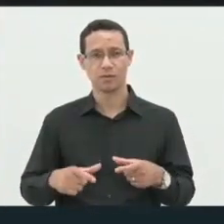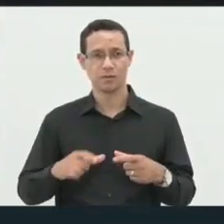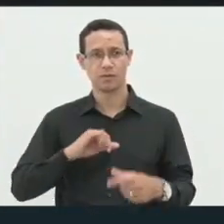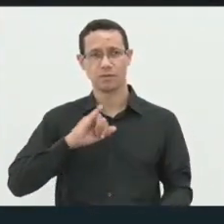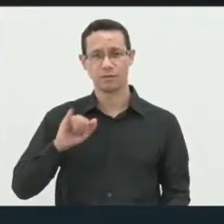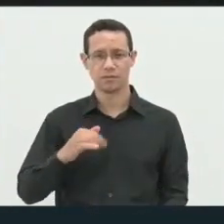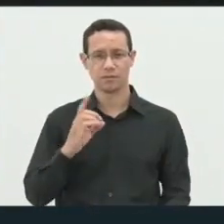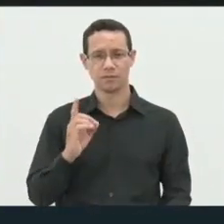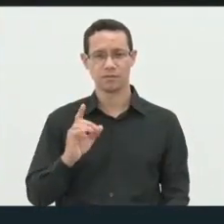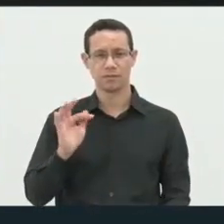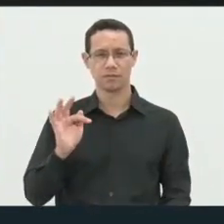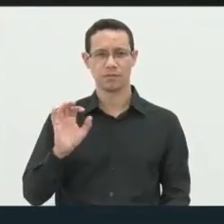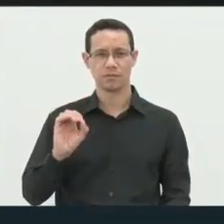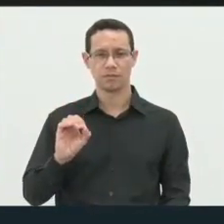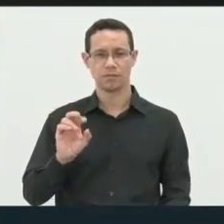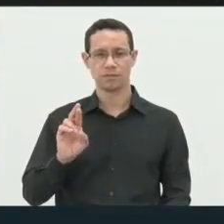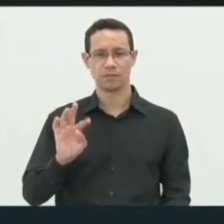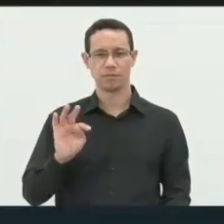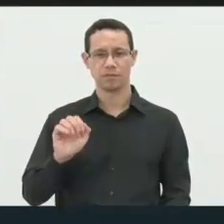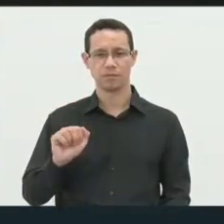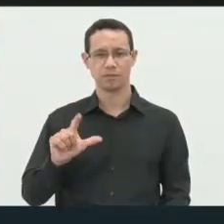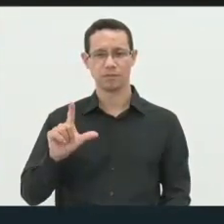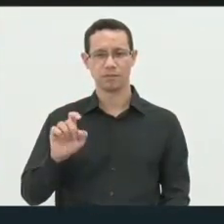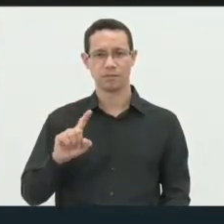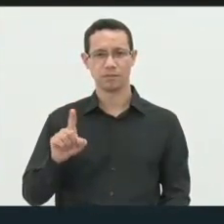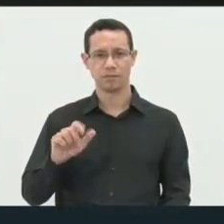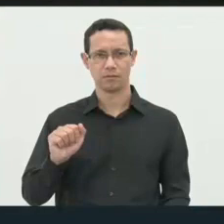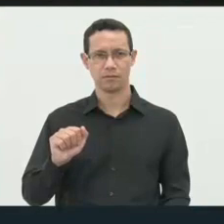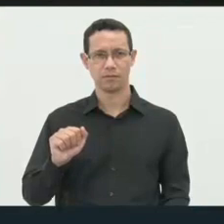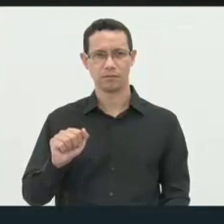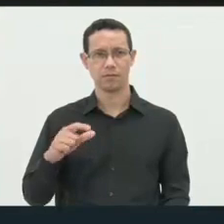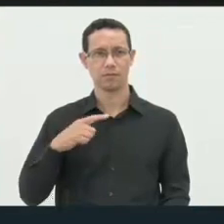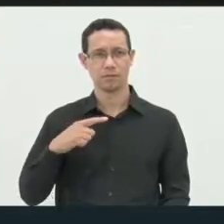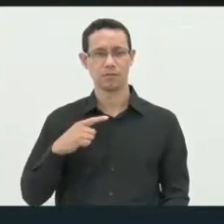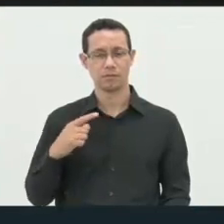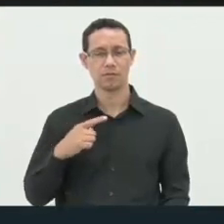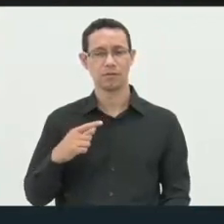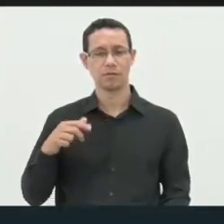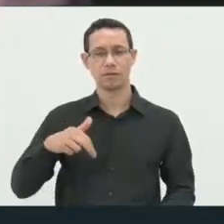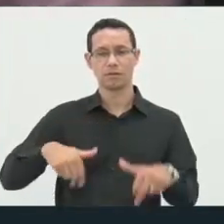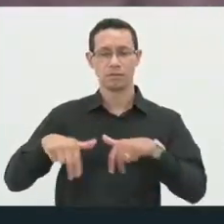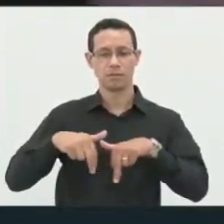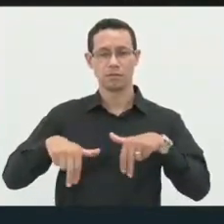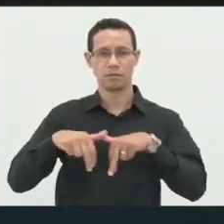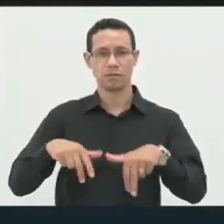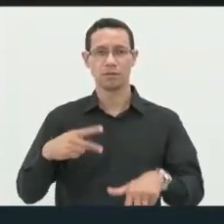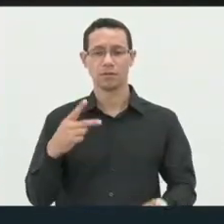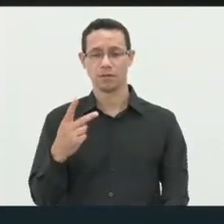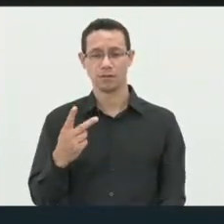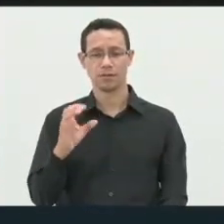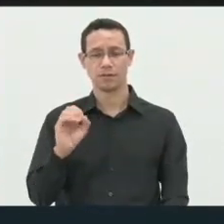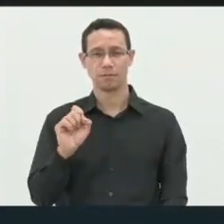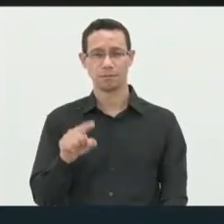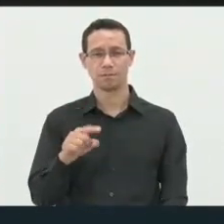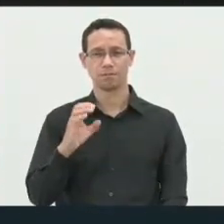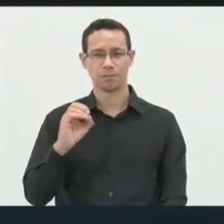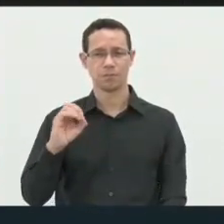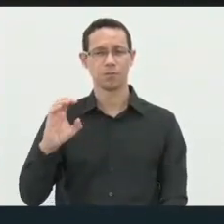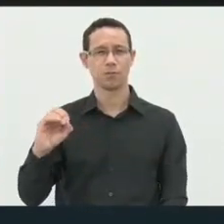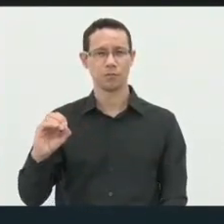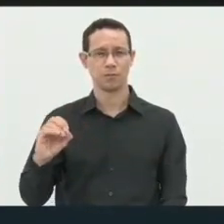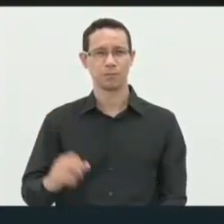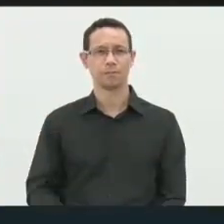eu não tô falando somente em nome de um bairro que tem mais de 20 mil moradores porque o nosso bairro pessoal